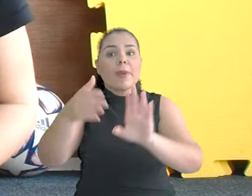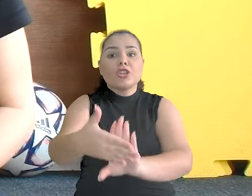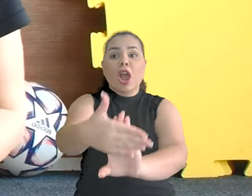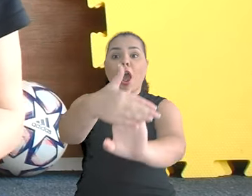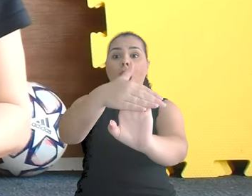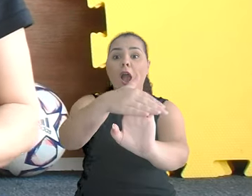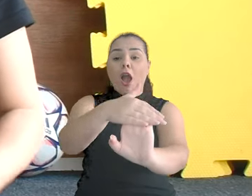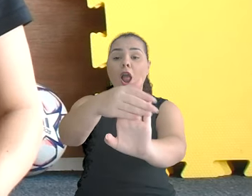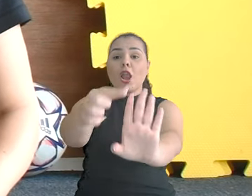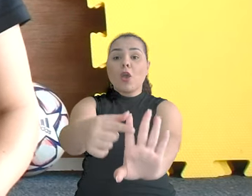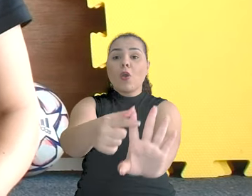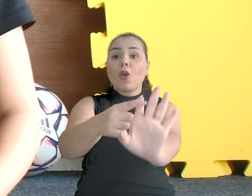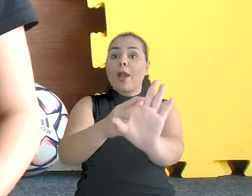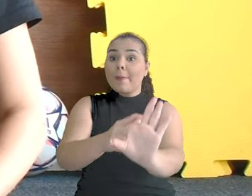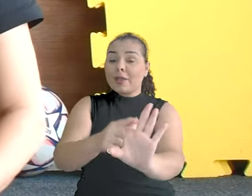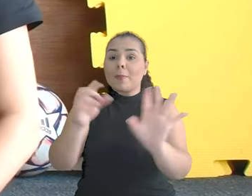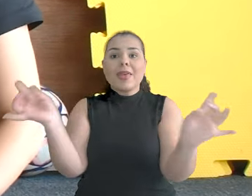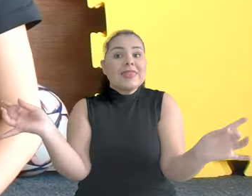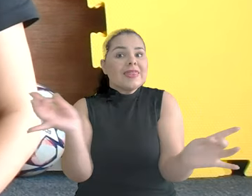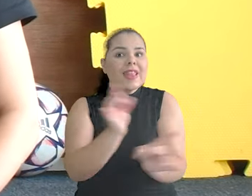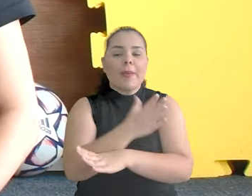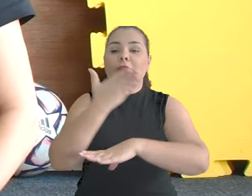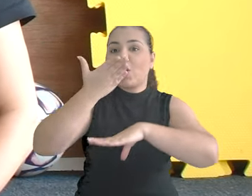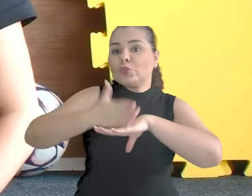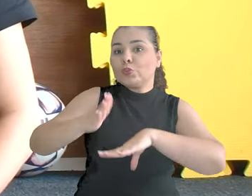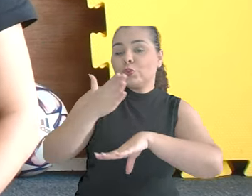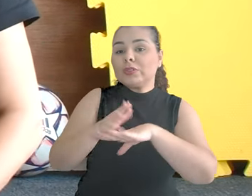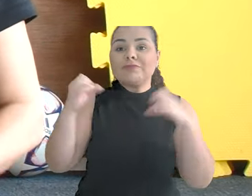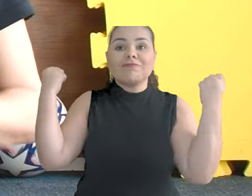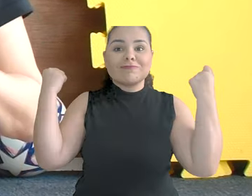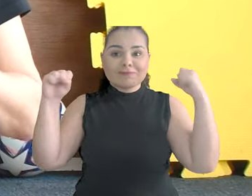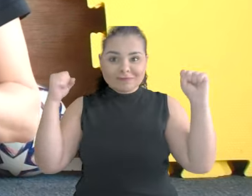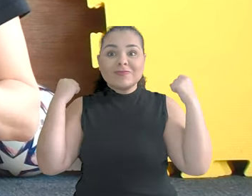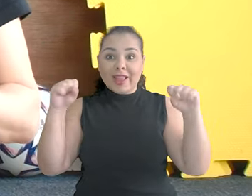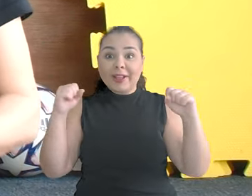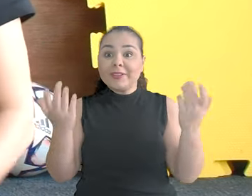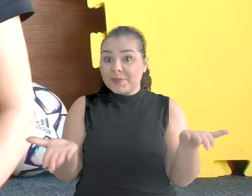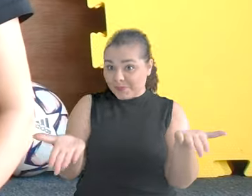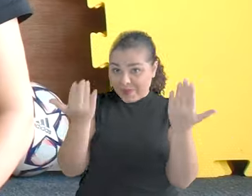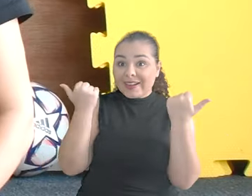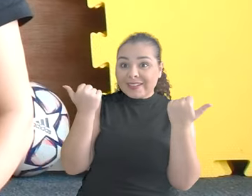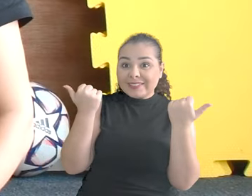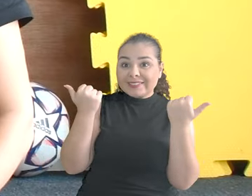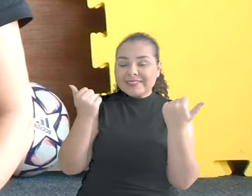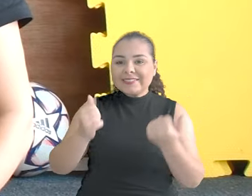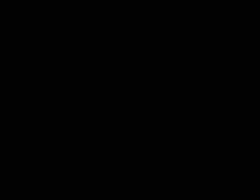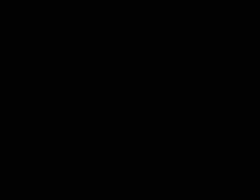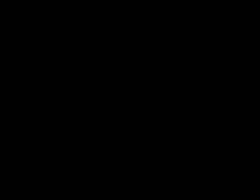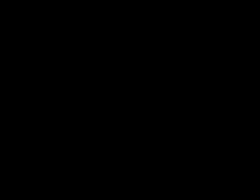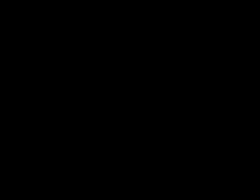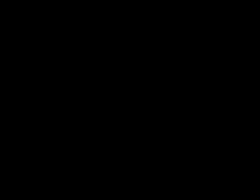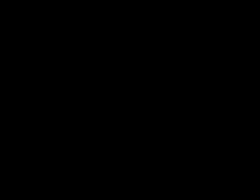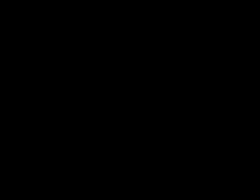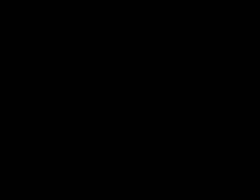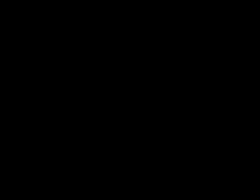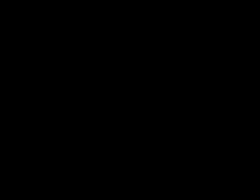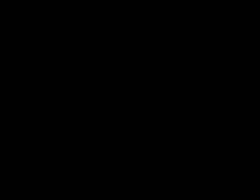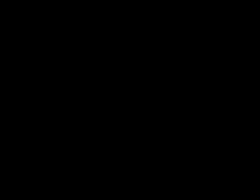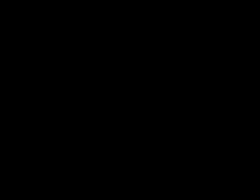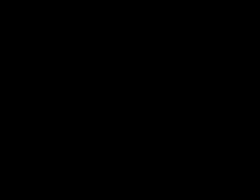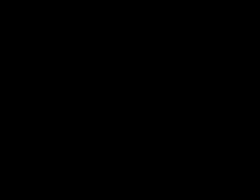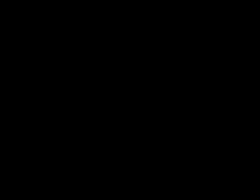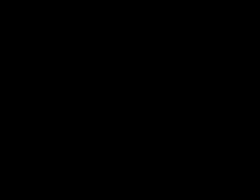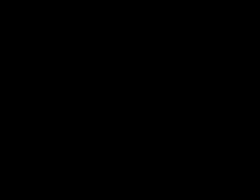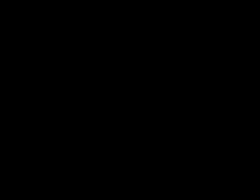gente completar esse treino e finalizar muito bem Bora lá tela